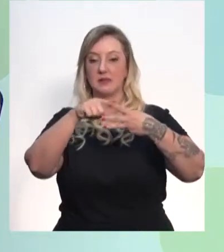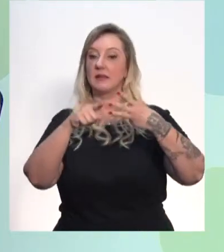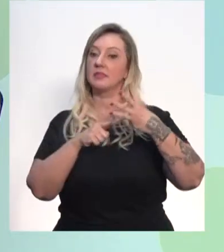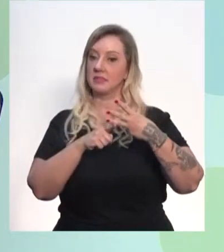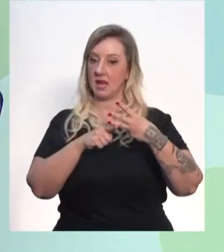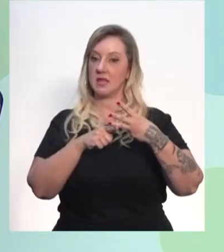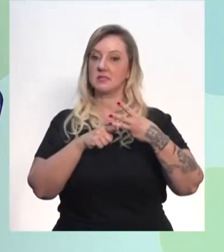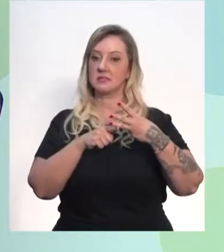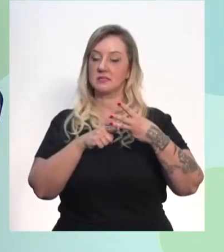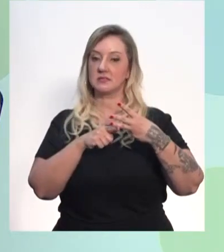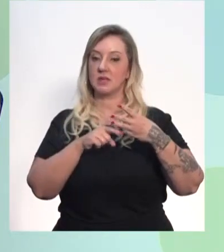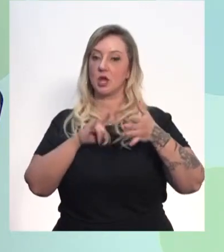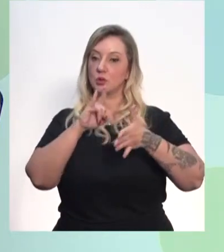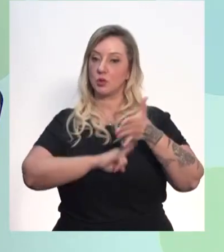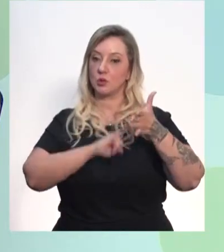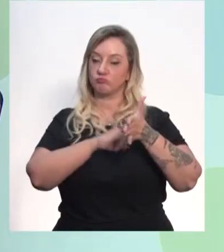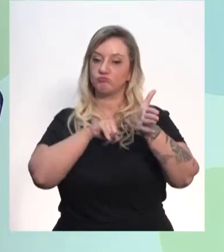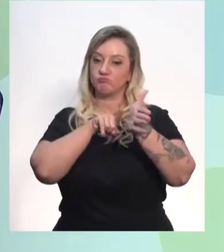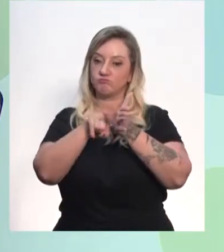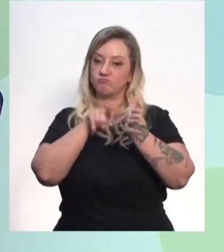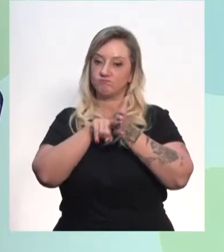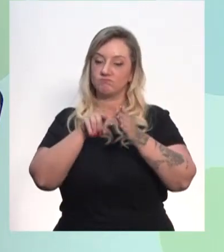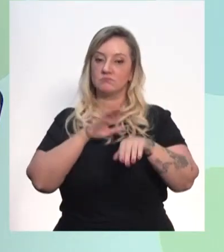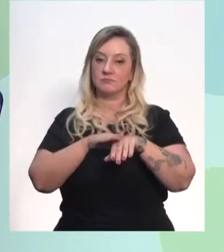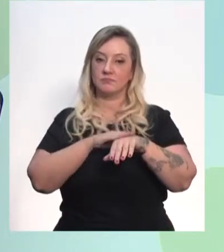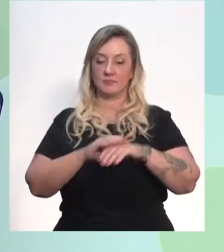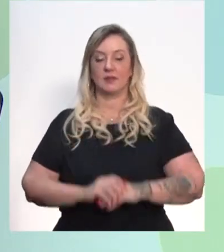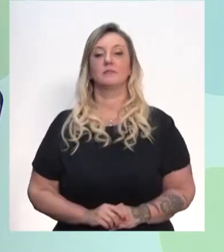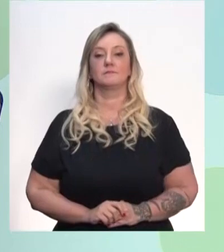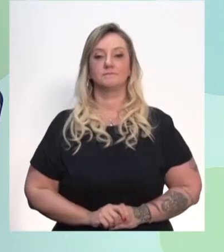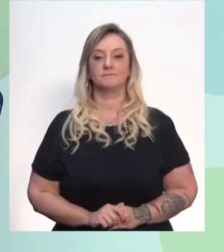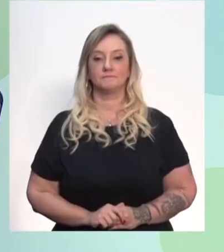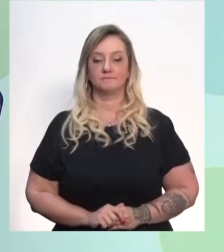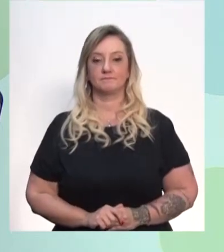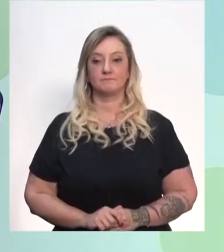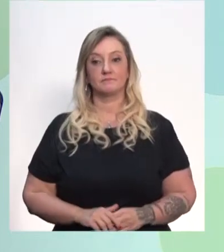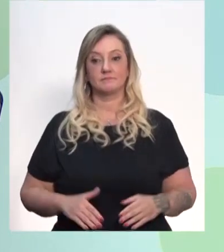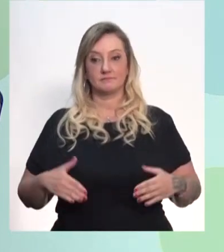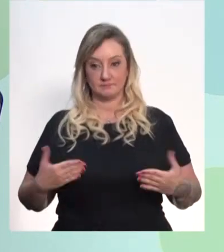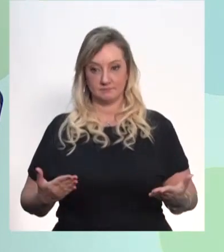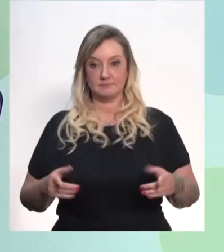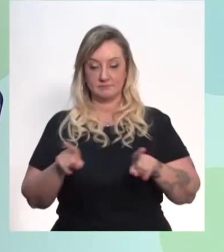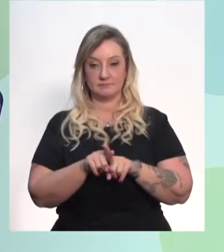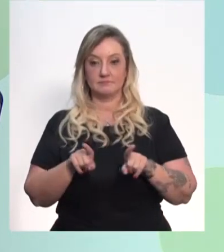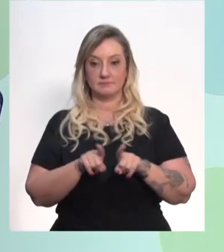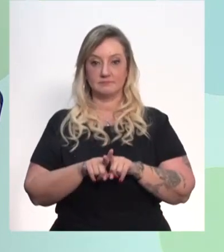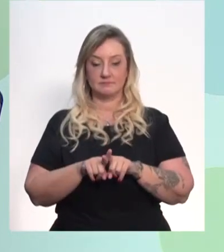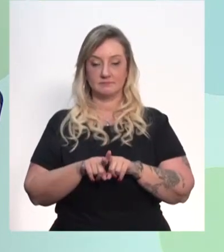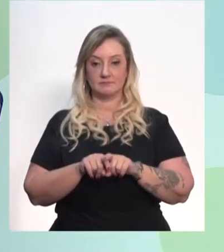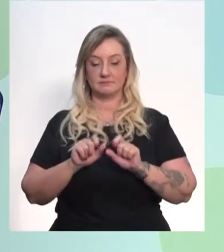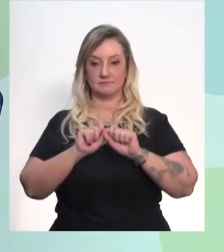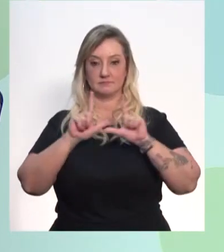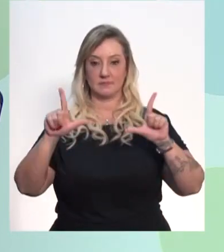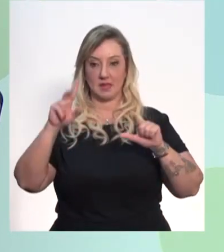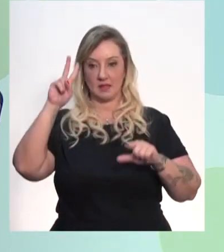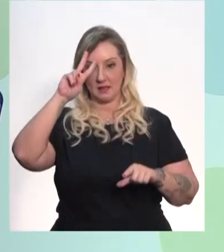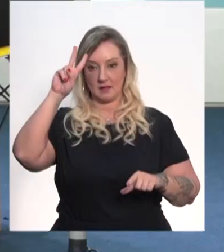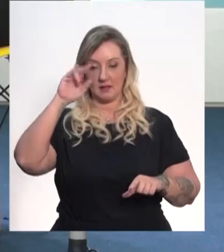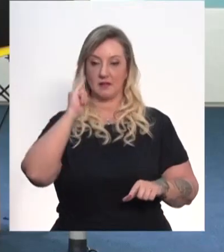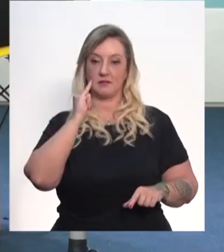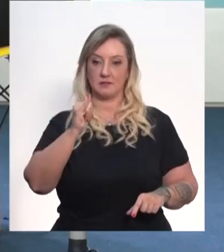minha fala, é importante que essas atividades elas sejam concluídas, né? Elas foram propostas na semana